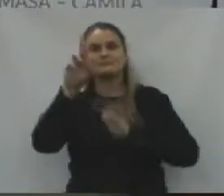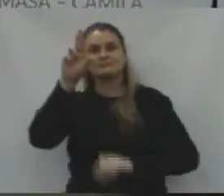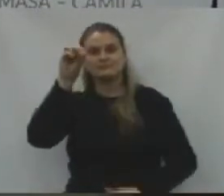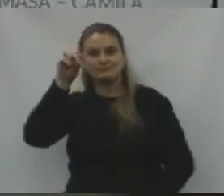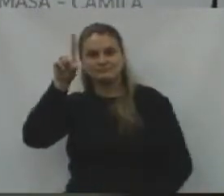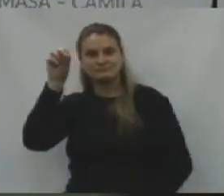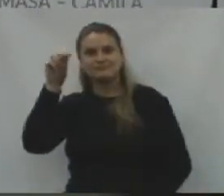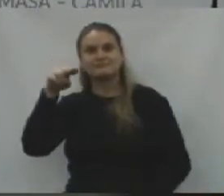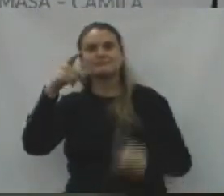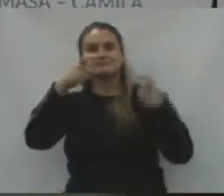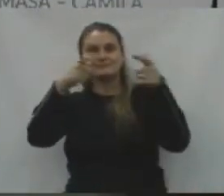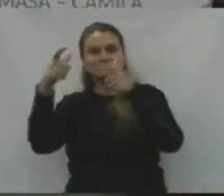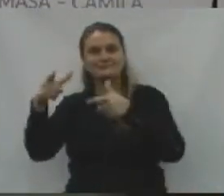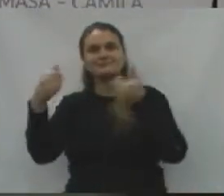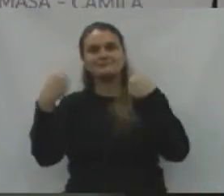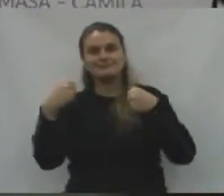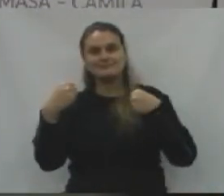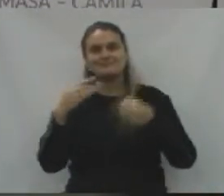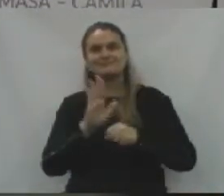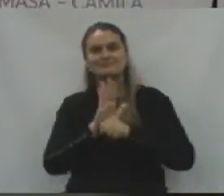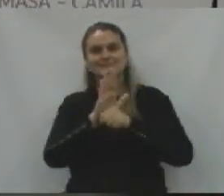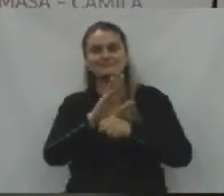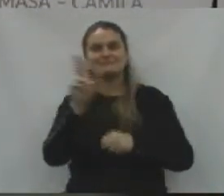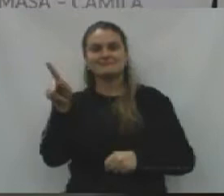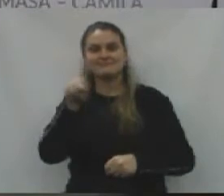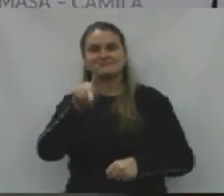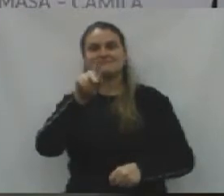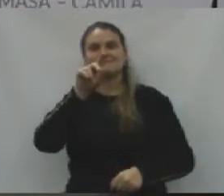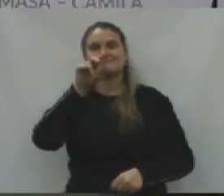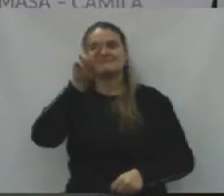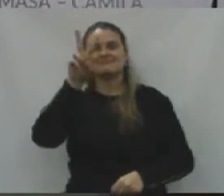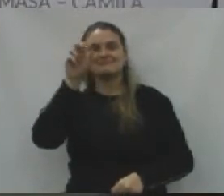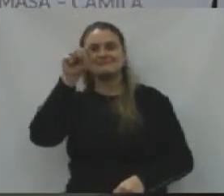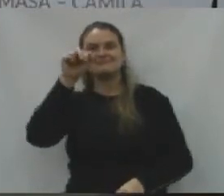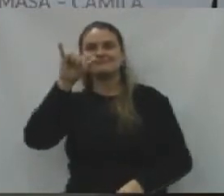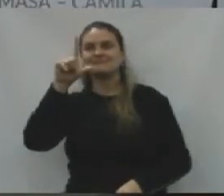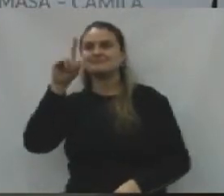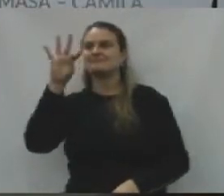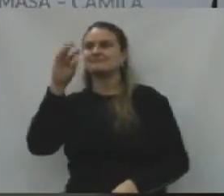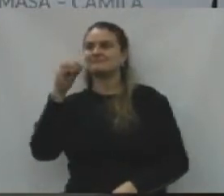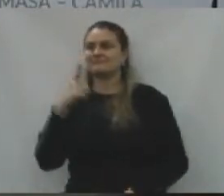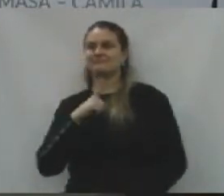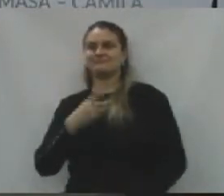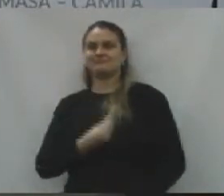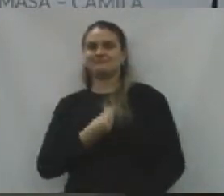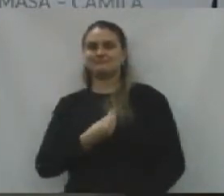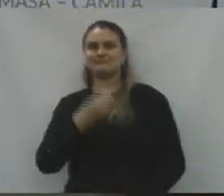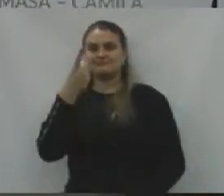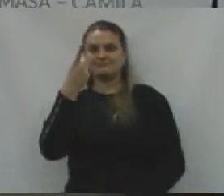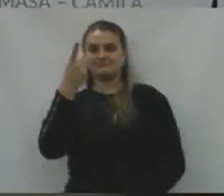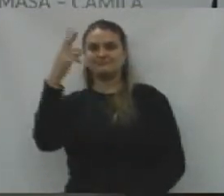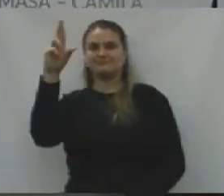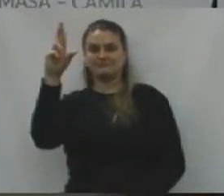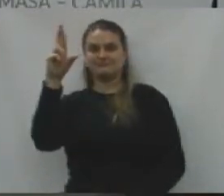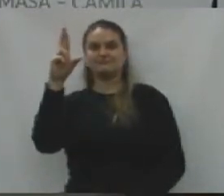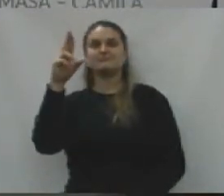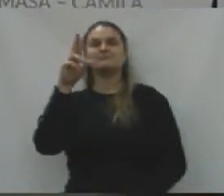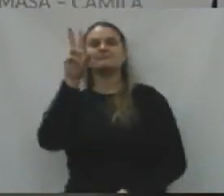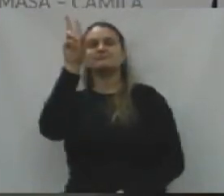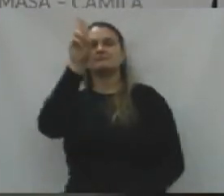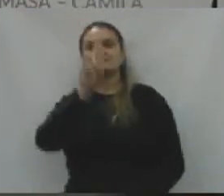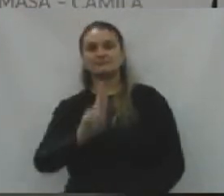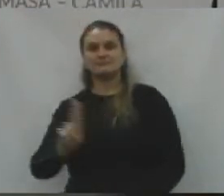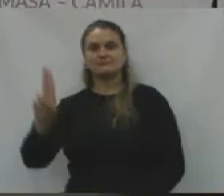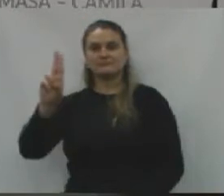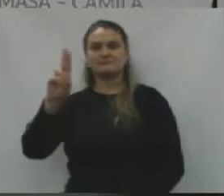presente em localidades que precisam dessa ajuda. O professor Vanilton está aqui presente, foi por meio do doutorado sanduíche à